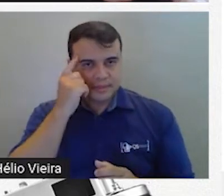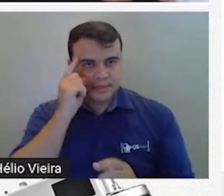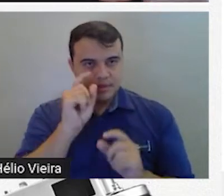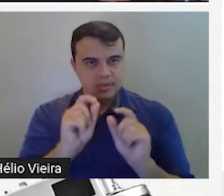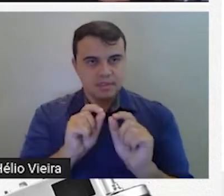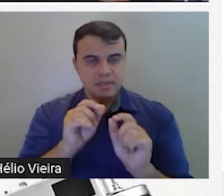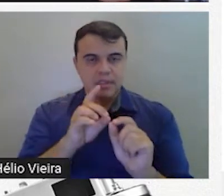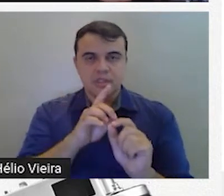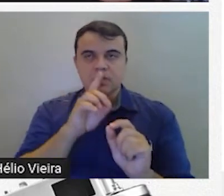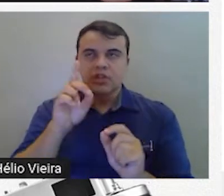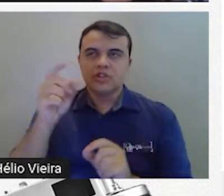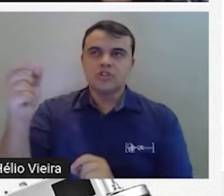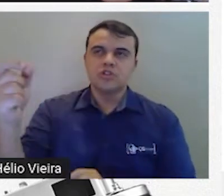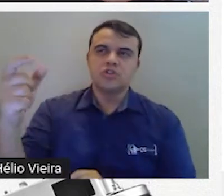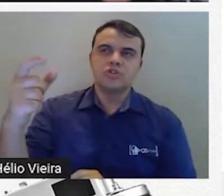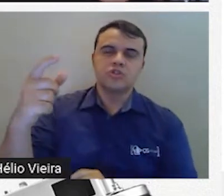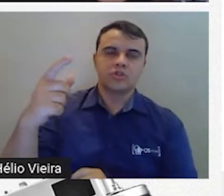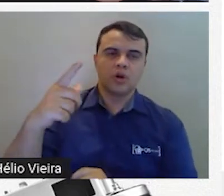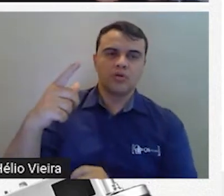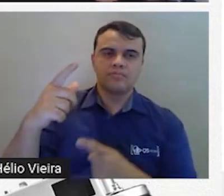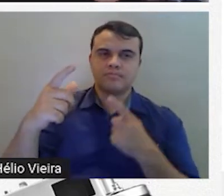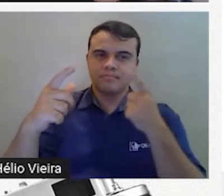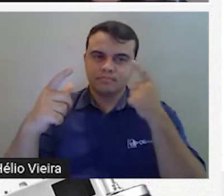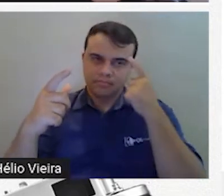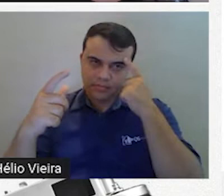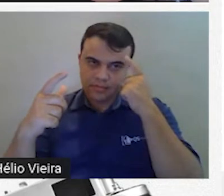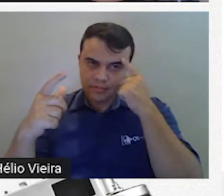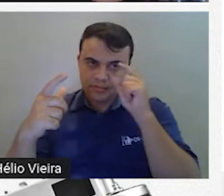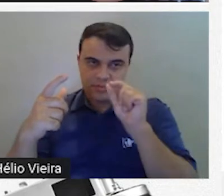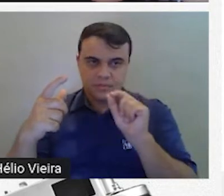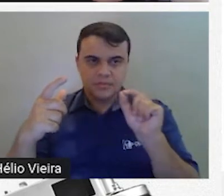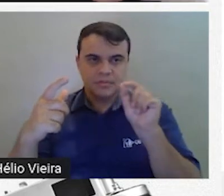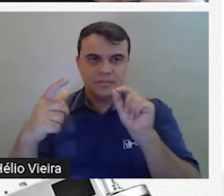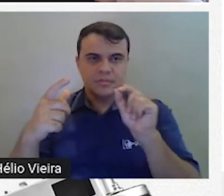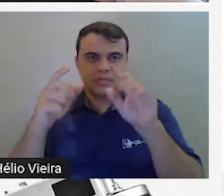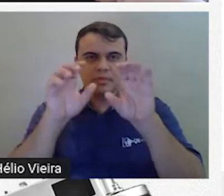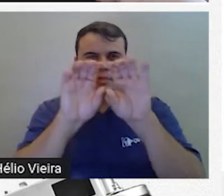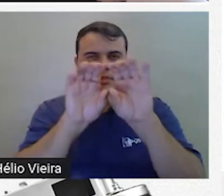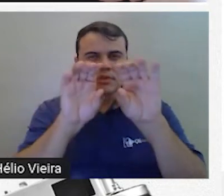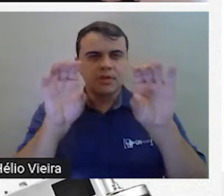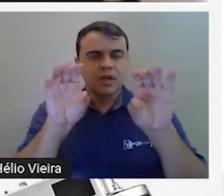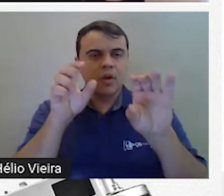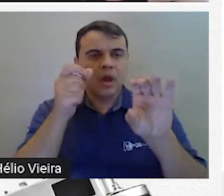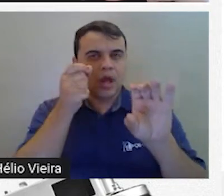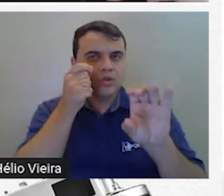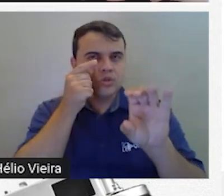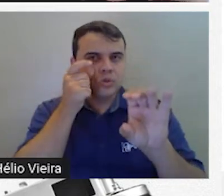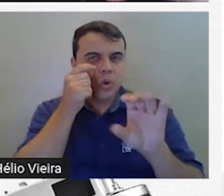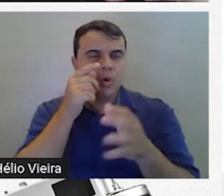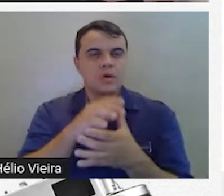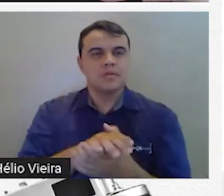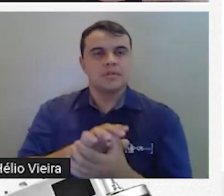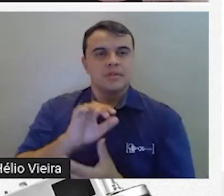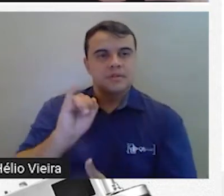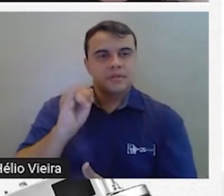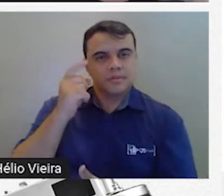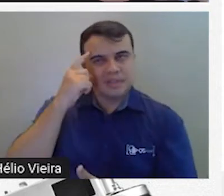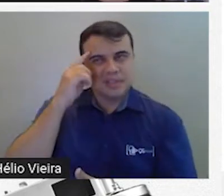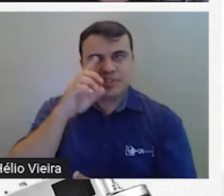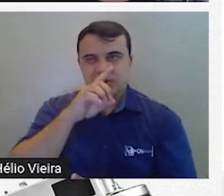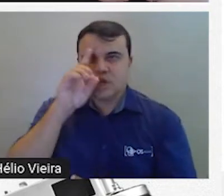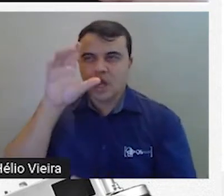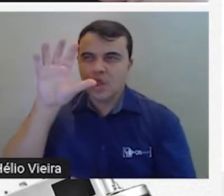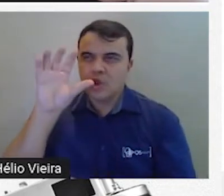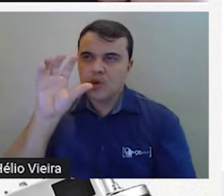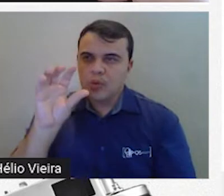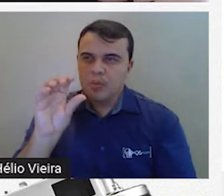dia ensolarado, a gente pensa, né, no céu bem azul. Se fosse pensar num dia mais